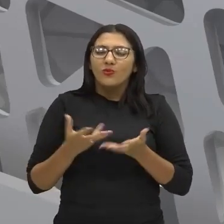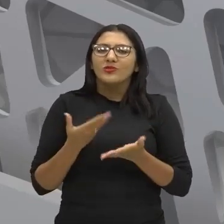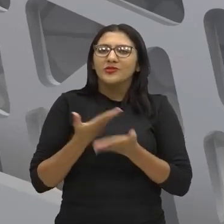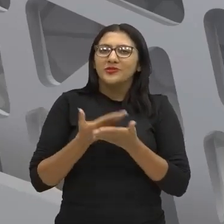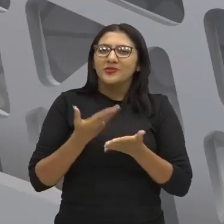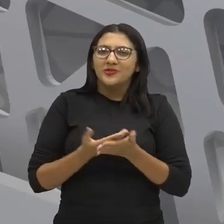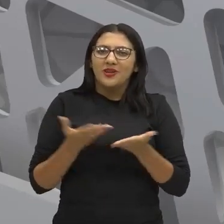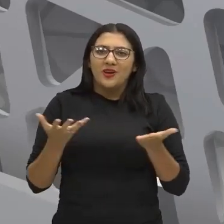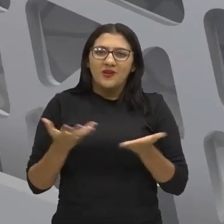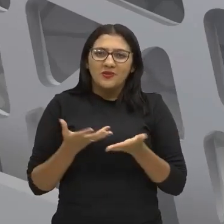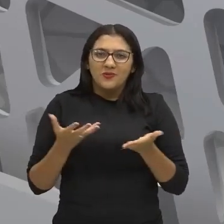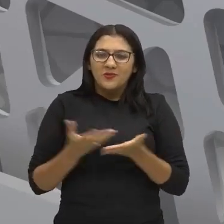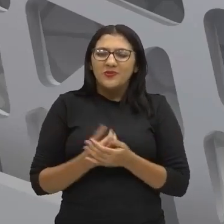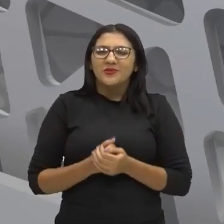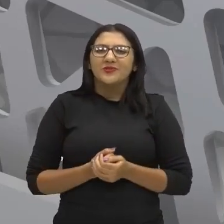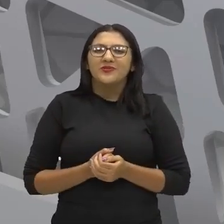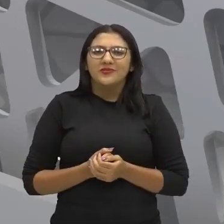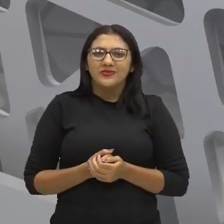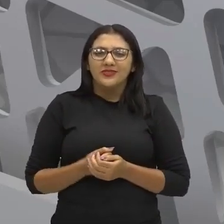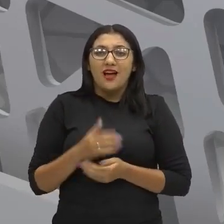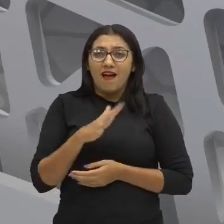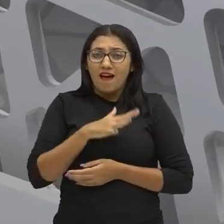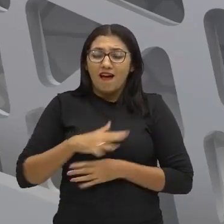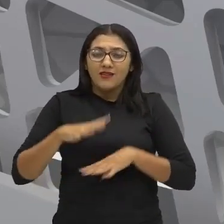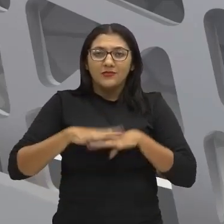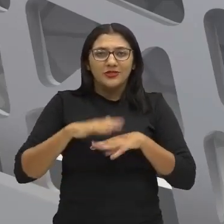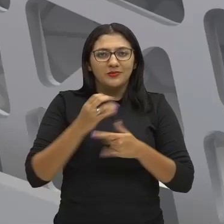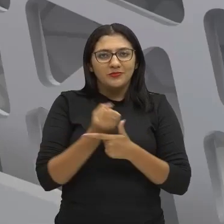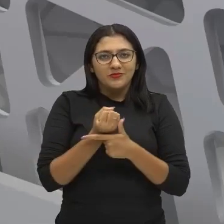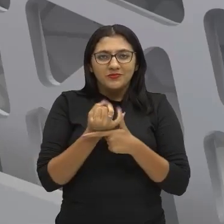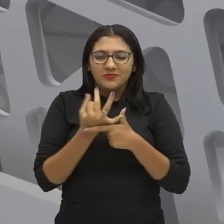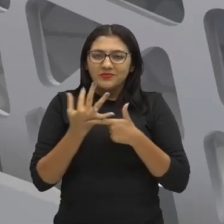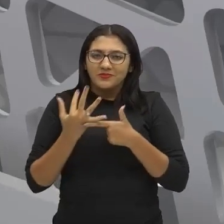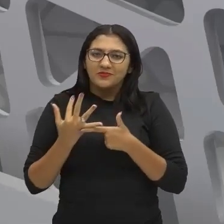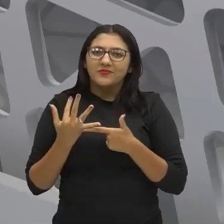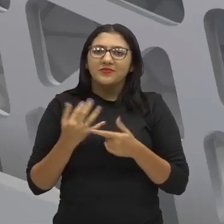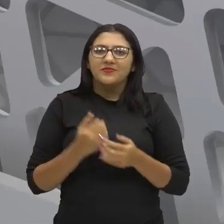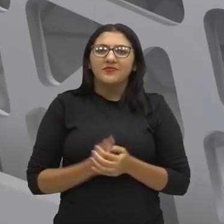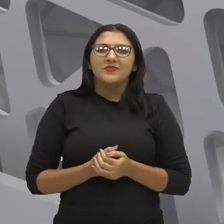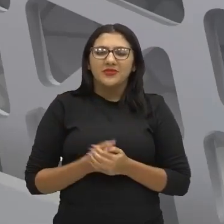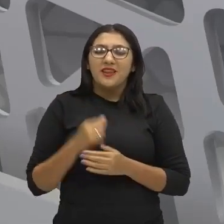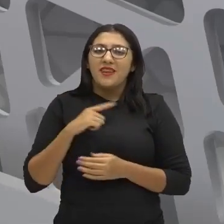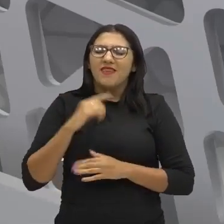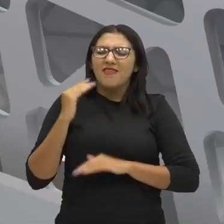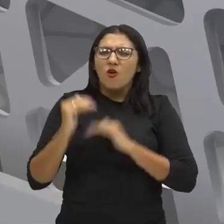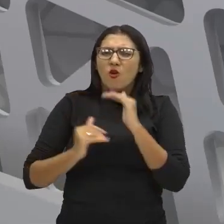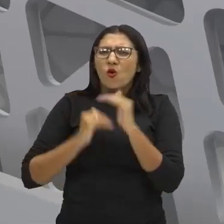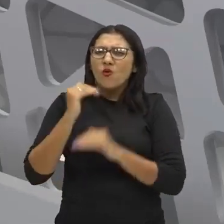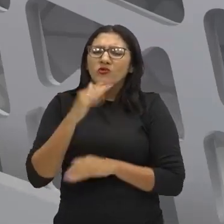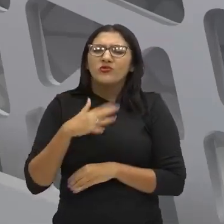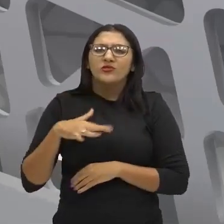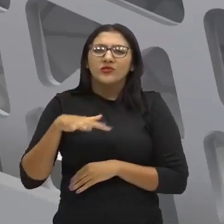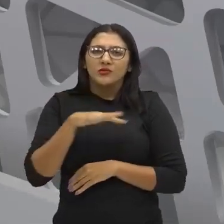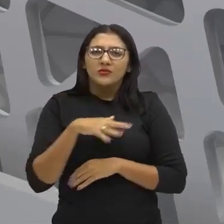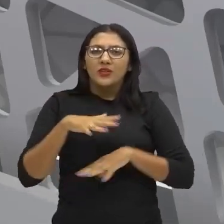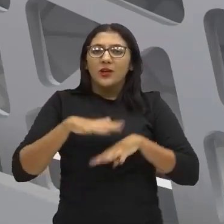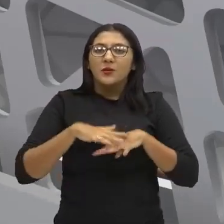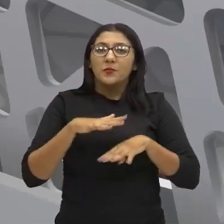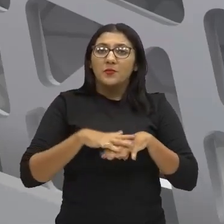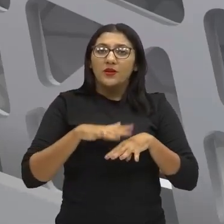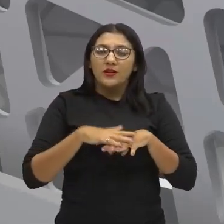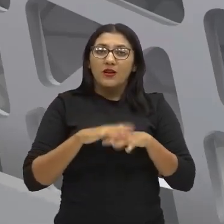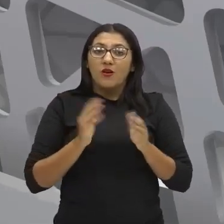estudamos na aula de hoje, né? A linguagem algébrica, uma evolução da linguagem